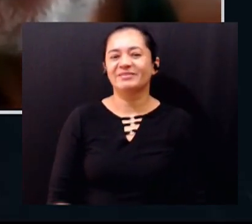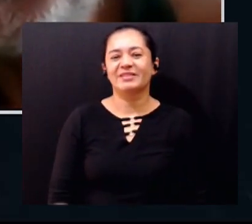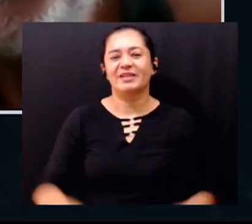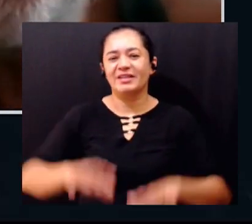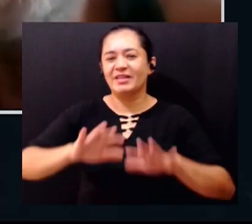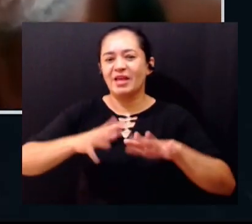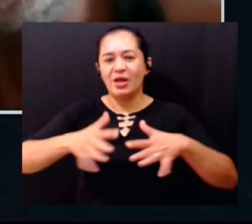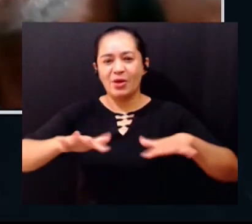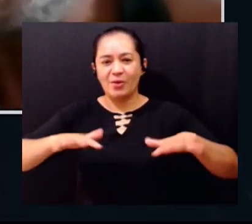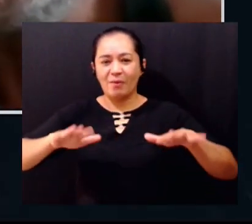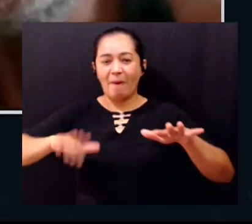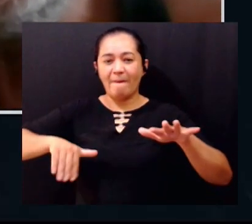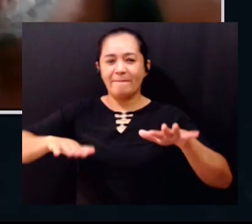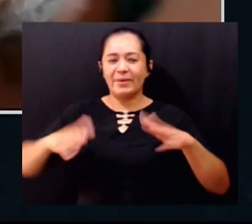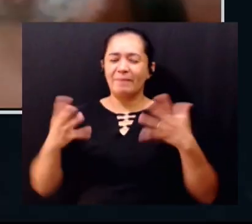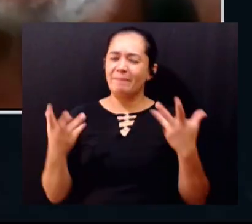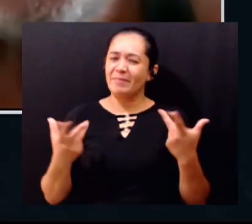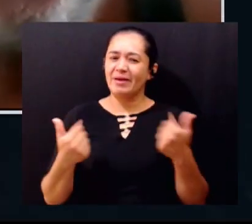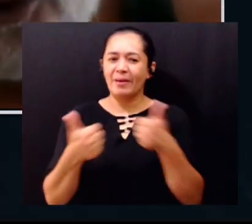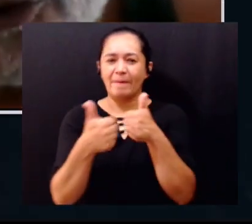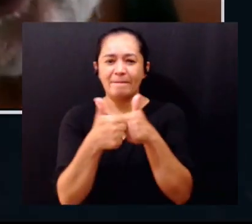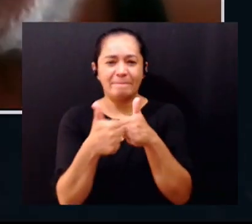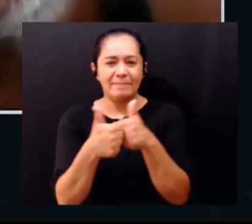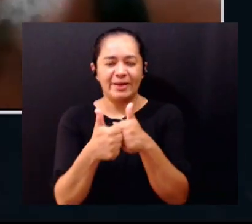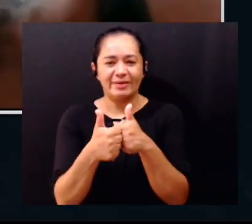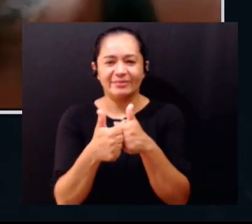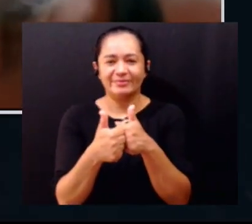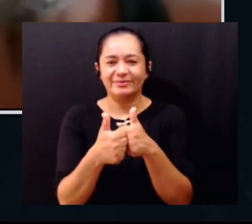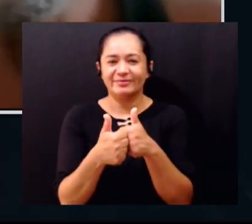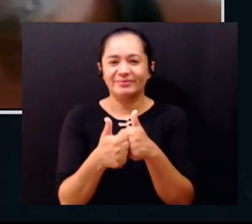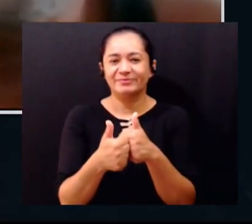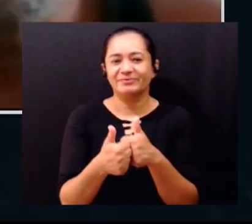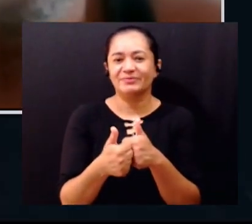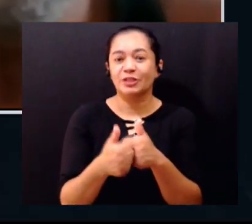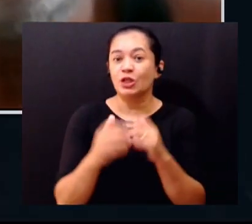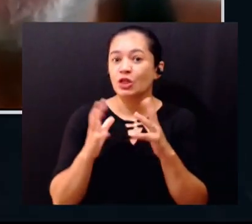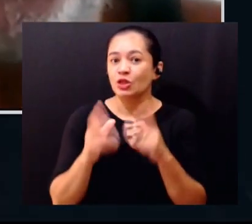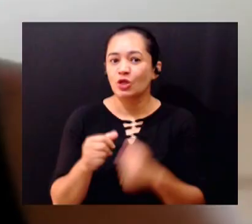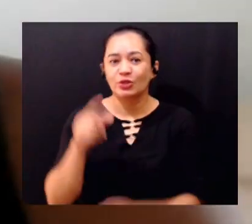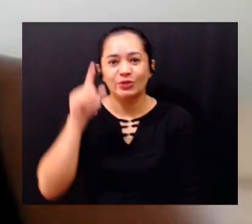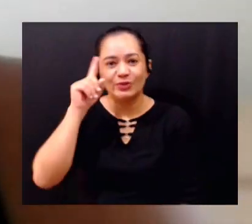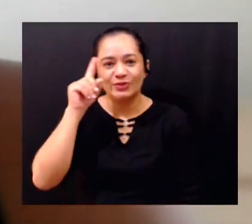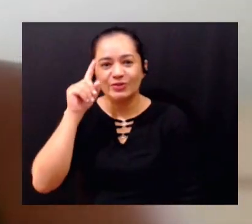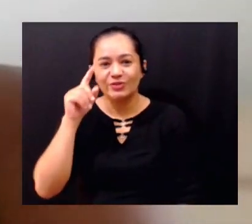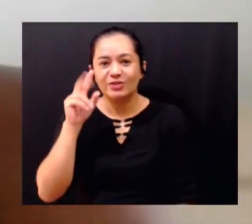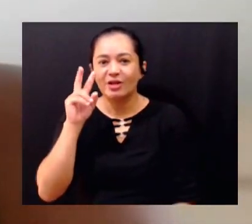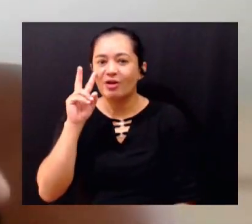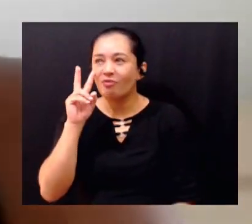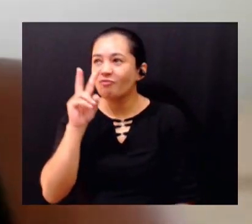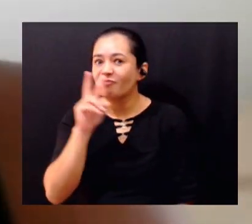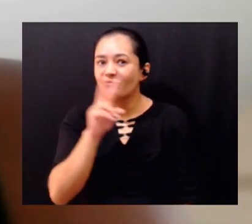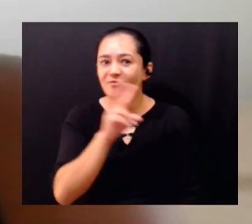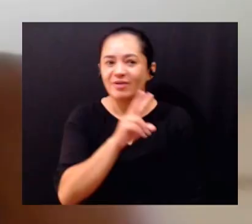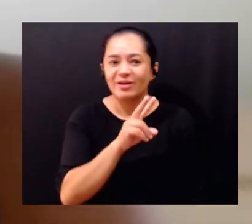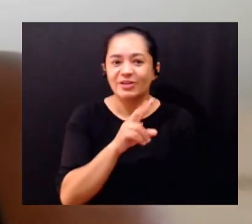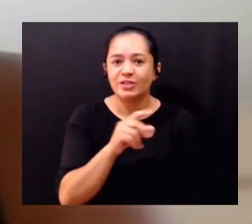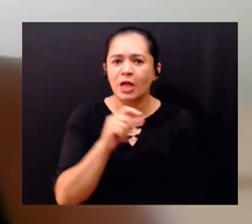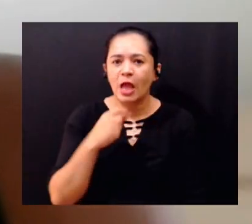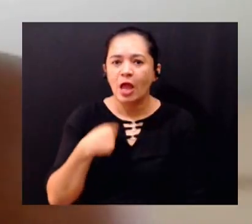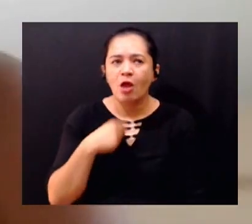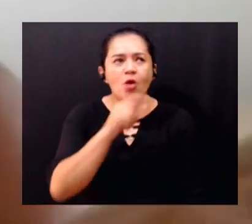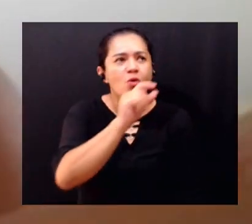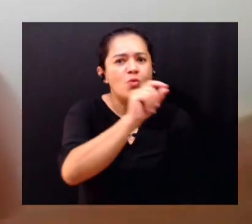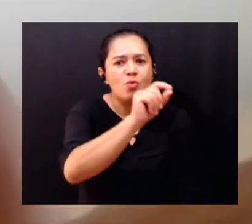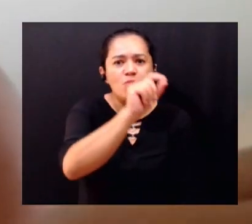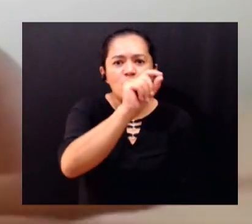do porto de Tubarão, onde todos os dias eu vejo assim, eu conto, é legal, eu saio para contar. Quantos cargueiros